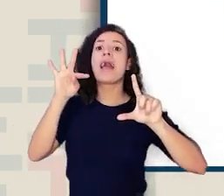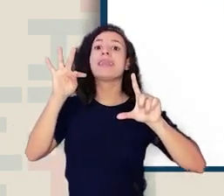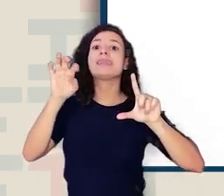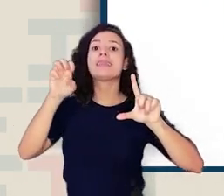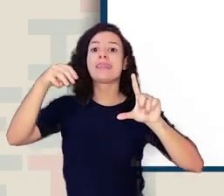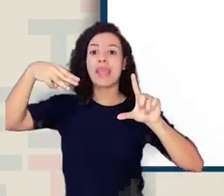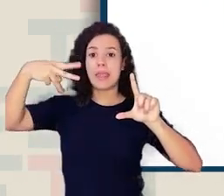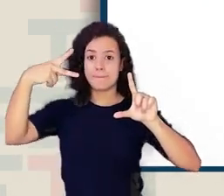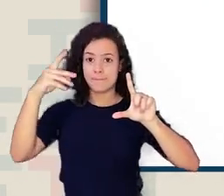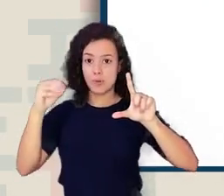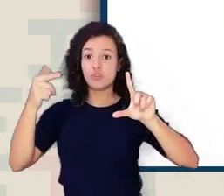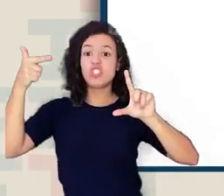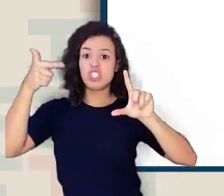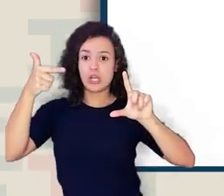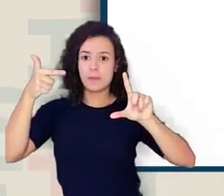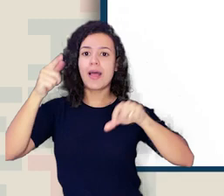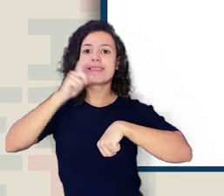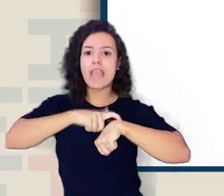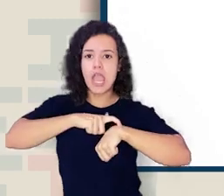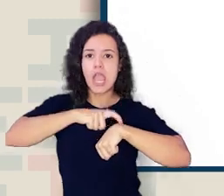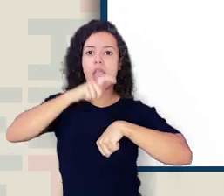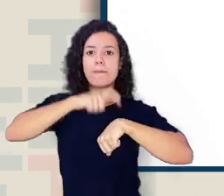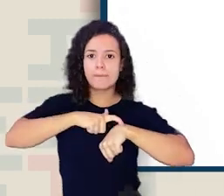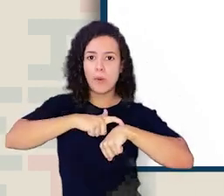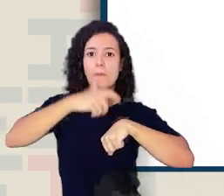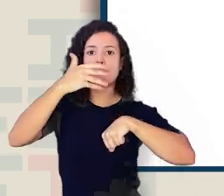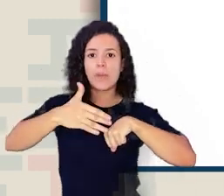E o contratempo.